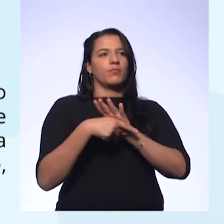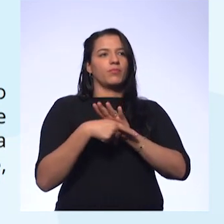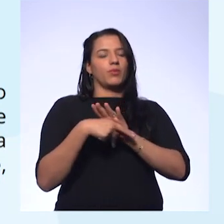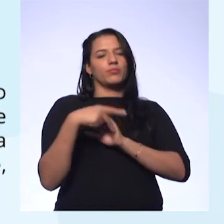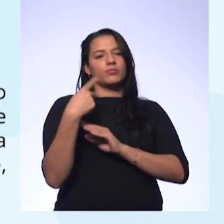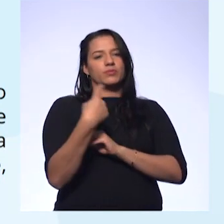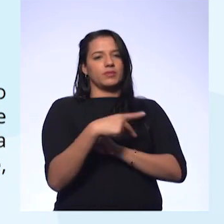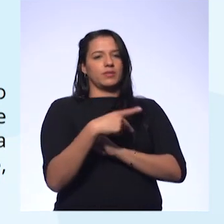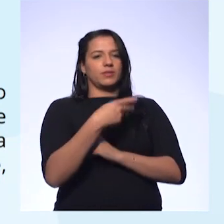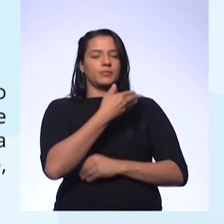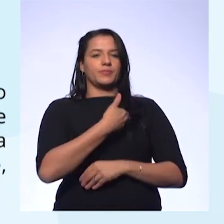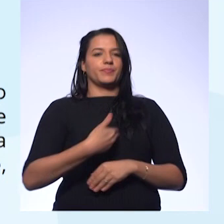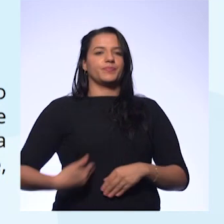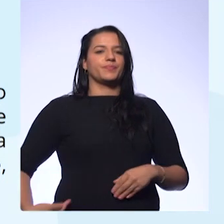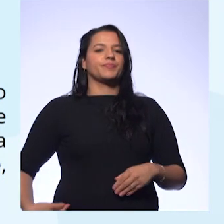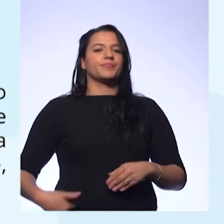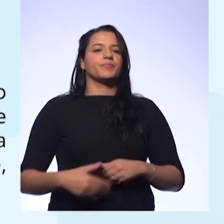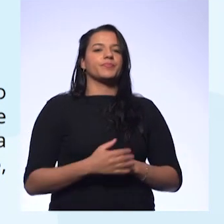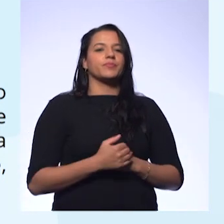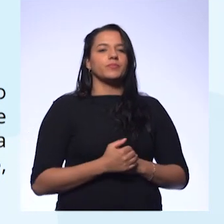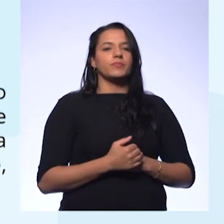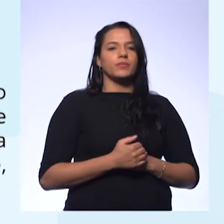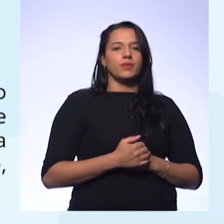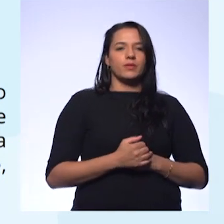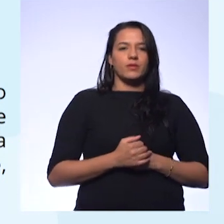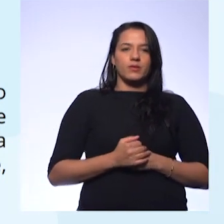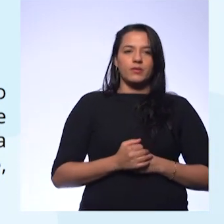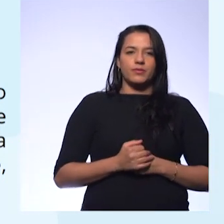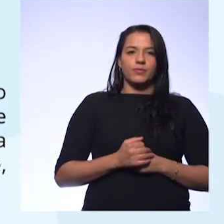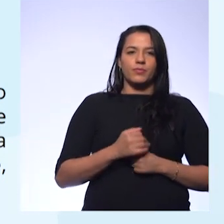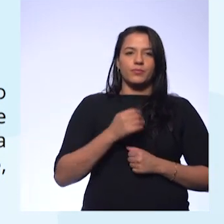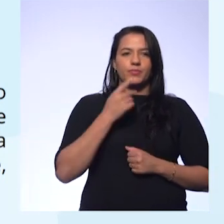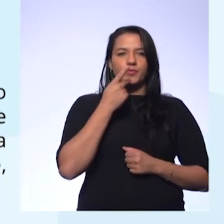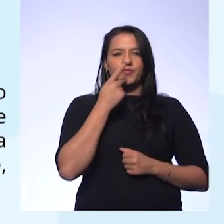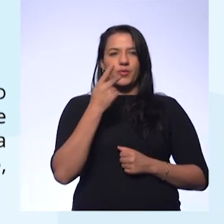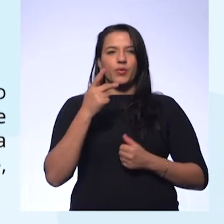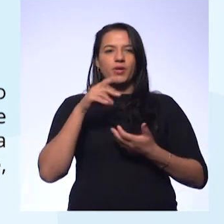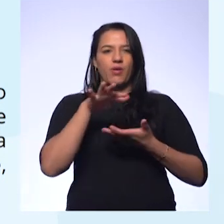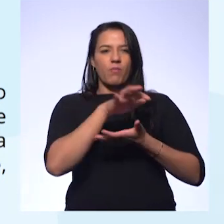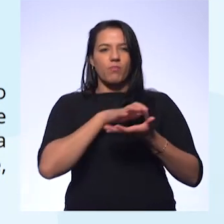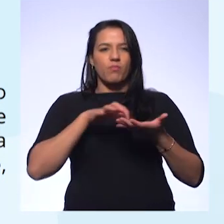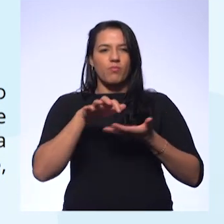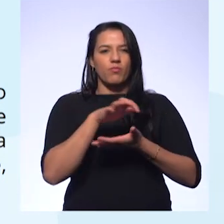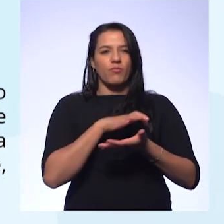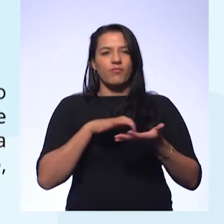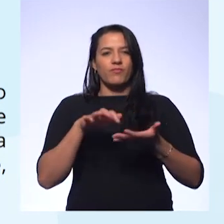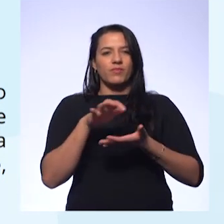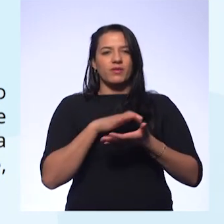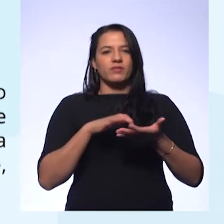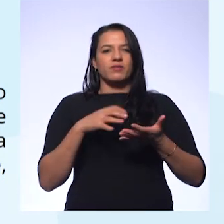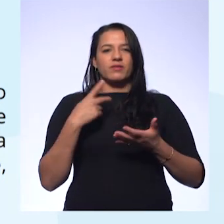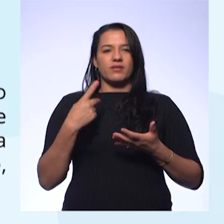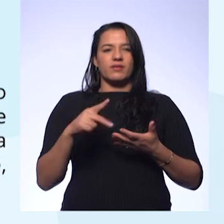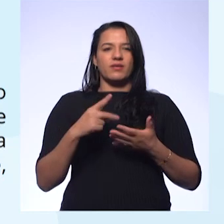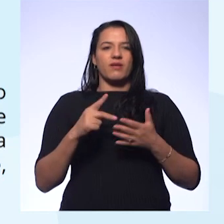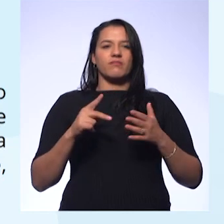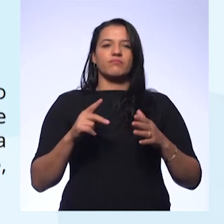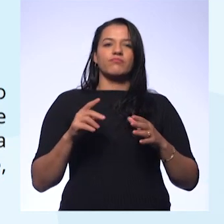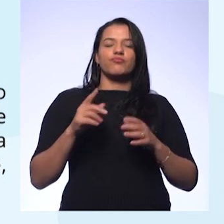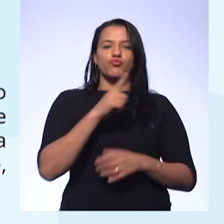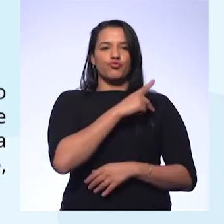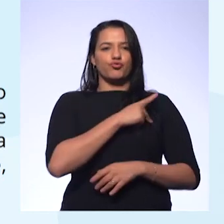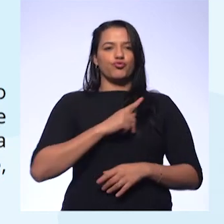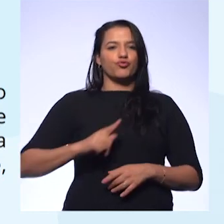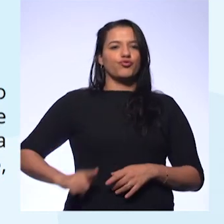dele. Então, mais uma vez, como a gente problematizou no começo da aula, movimentos que fazem com que o Getúlio Vargas se legitime. Ele está interessado